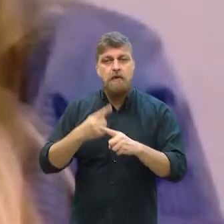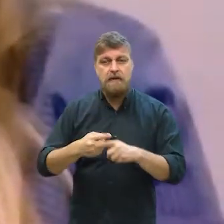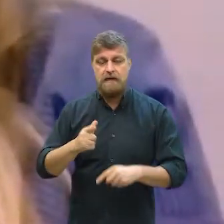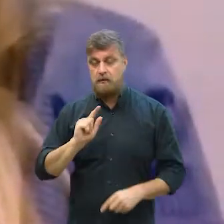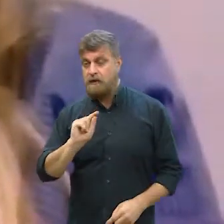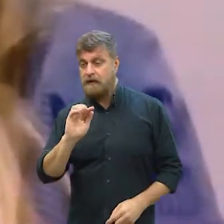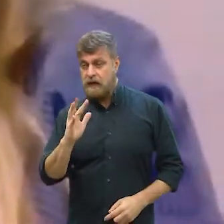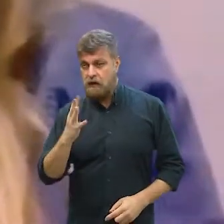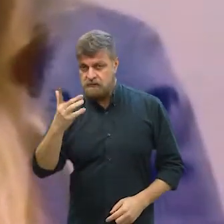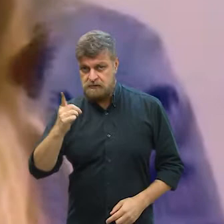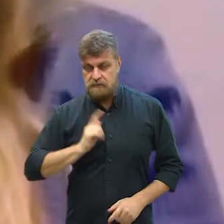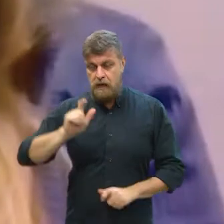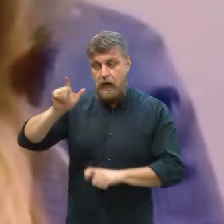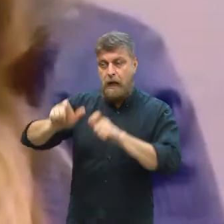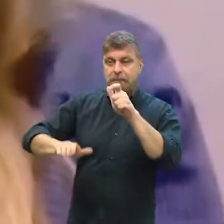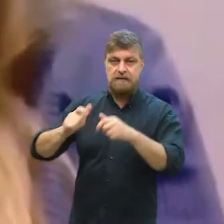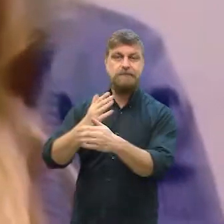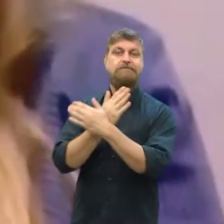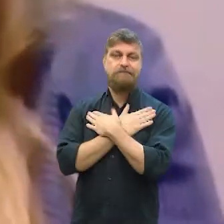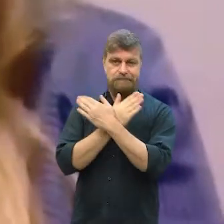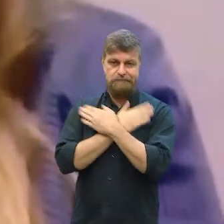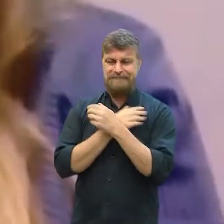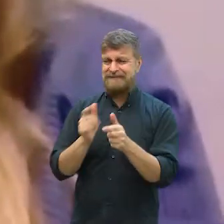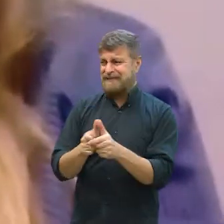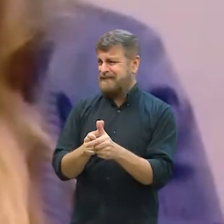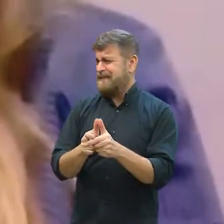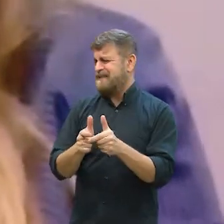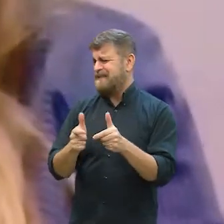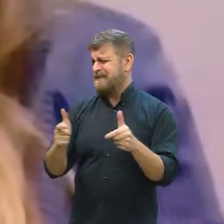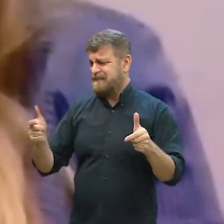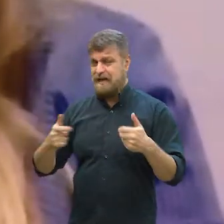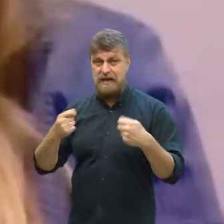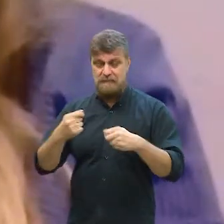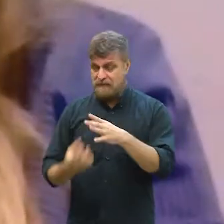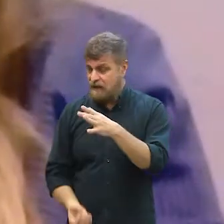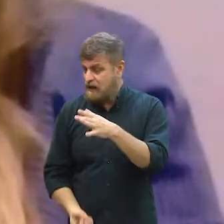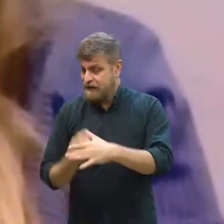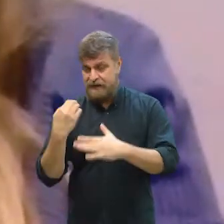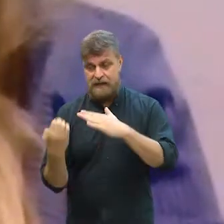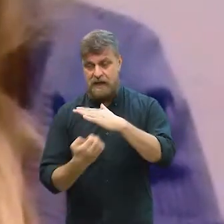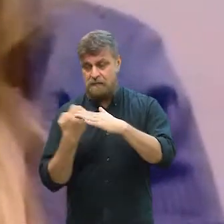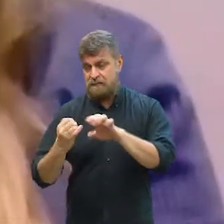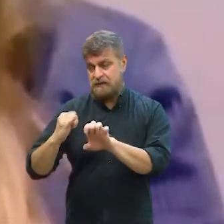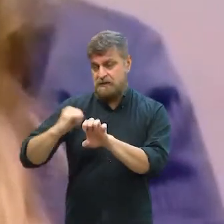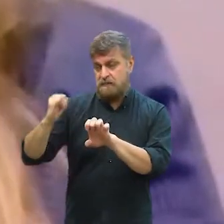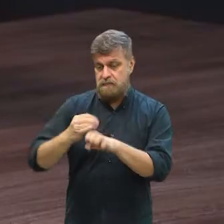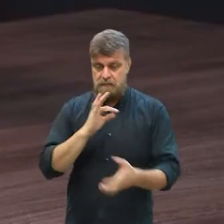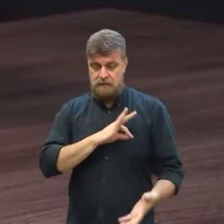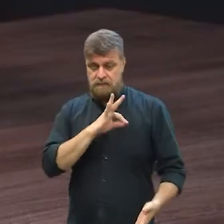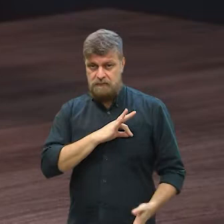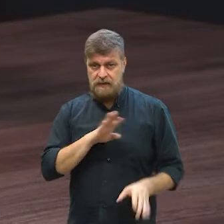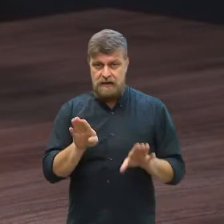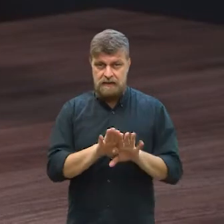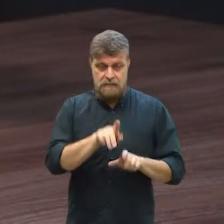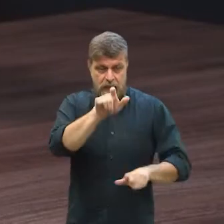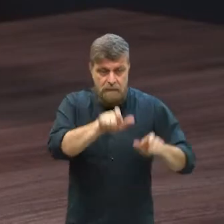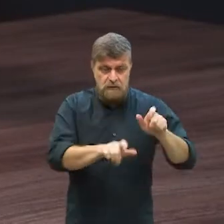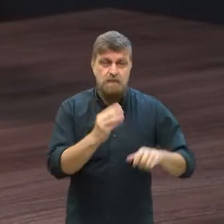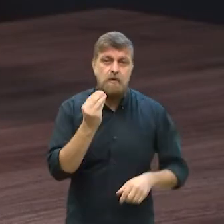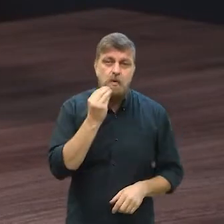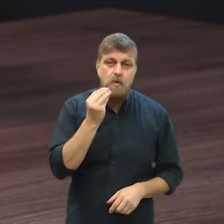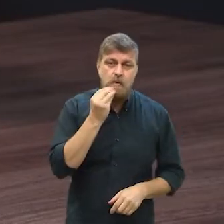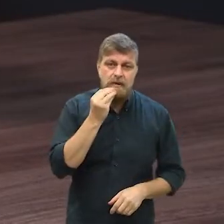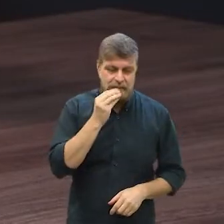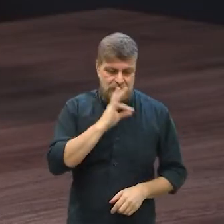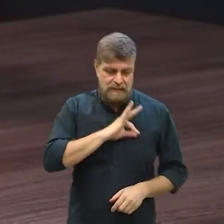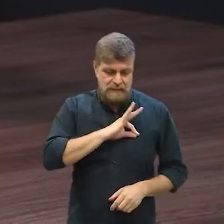por conta do aumento de pessoas que ficaram desempregadas e começaram a empreender para ter a sua renda, e também de pessoas que foram buscar